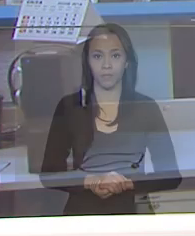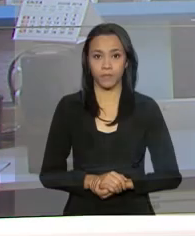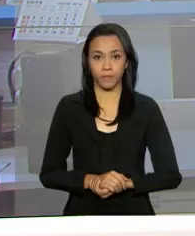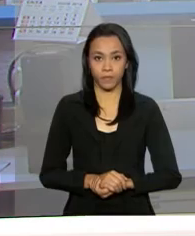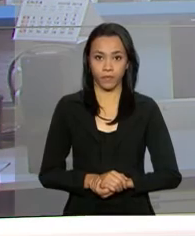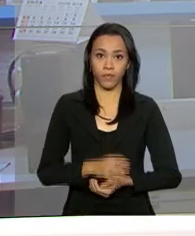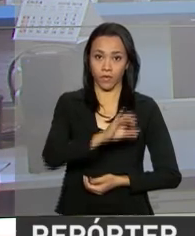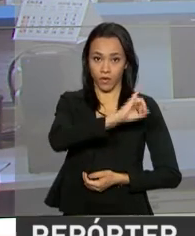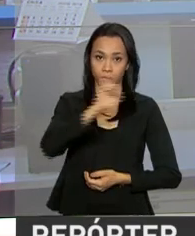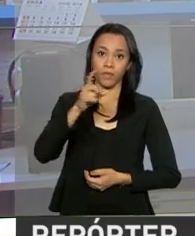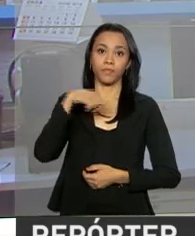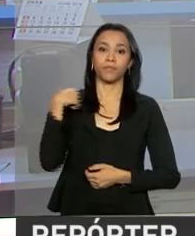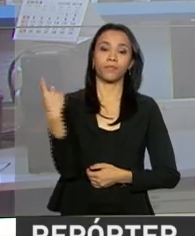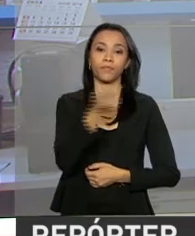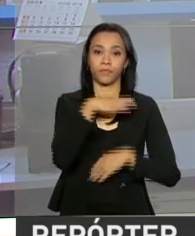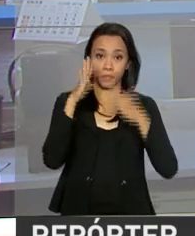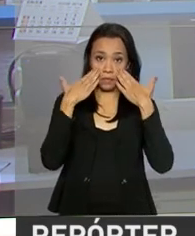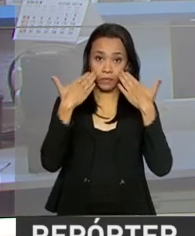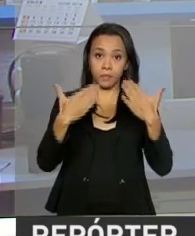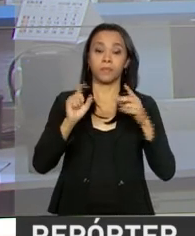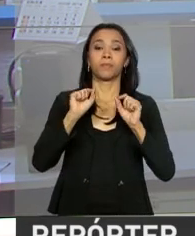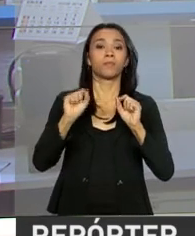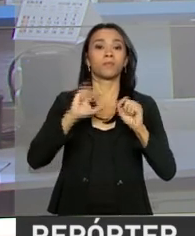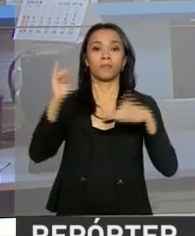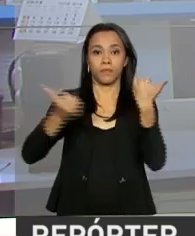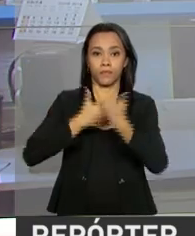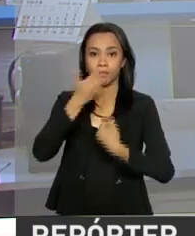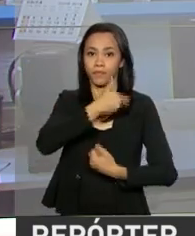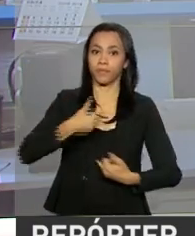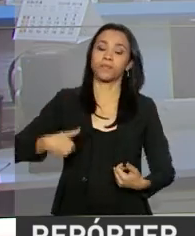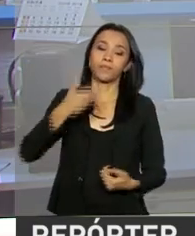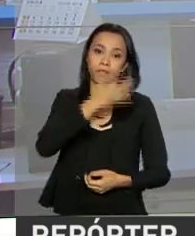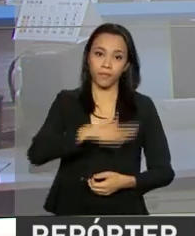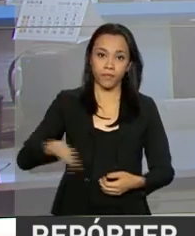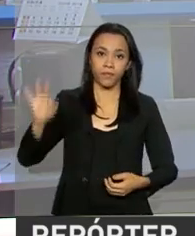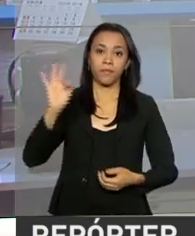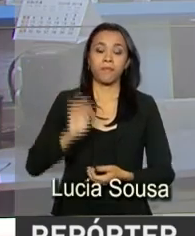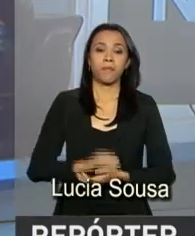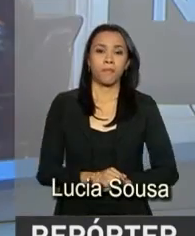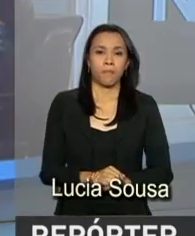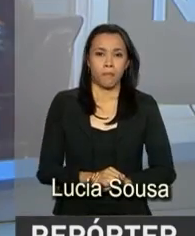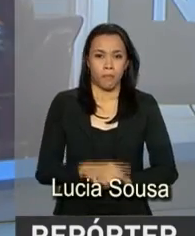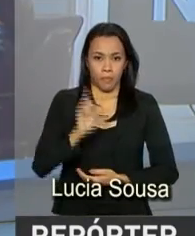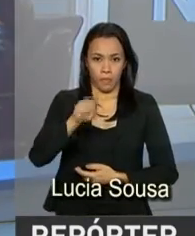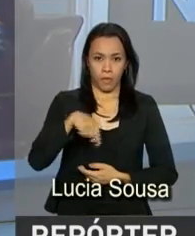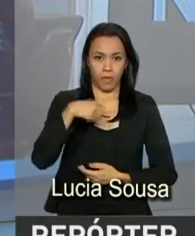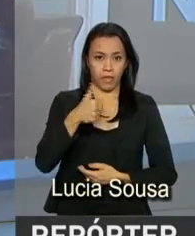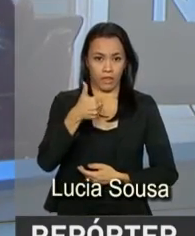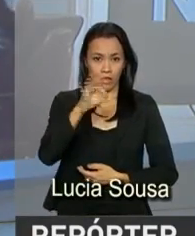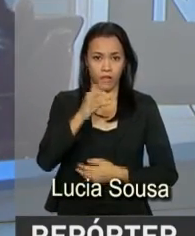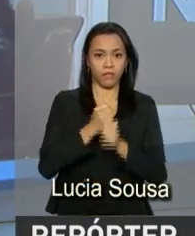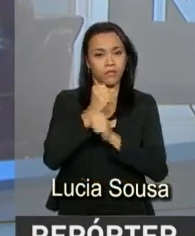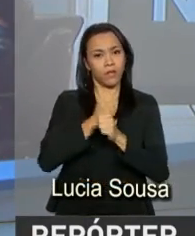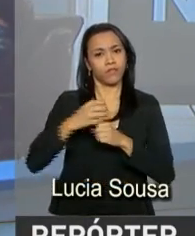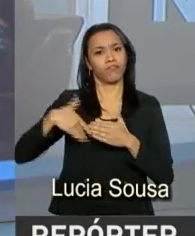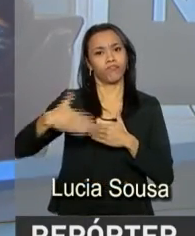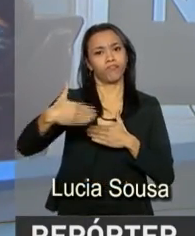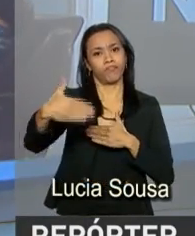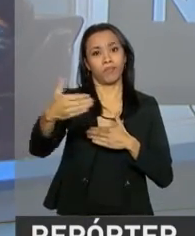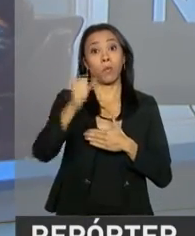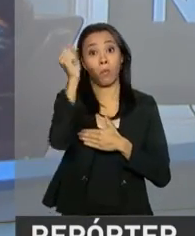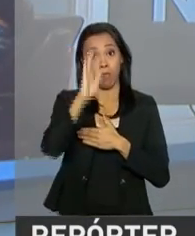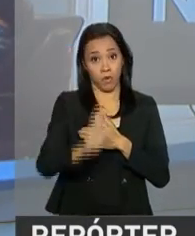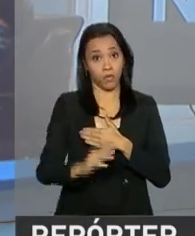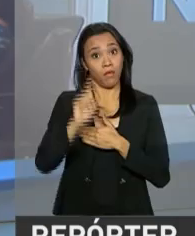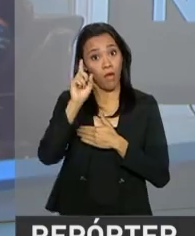lá estamos de volta com o repórter nbr e as notícias do governo federal nos próximos dez anos o brasil será